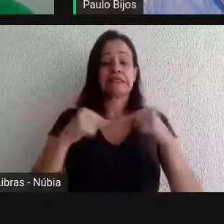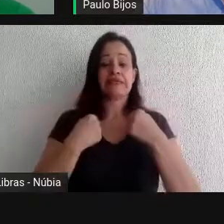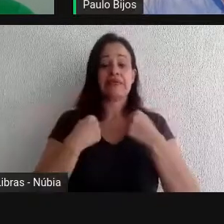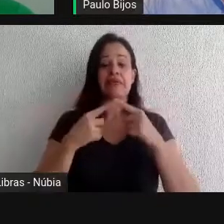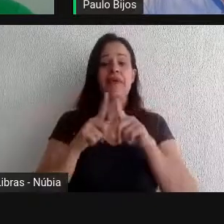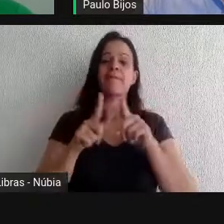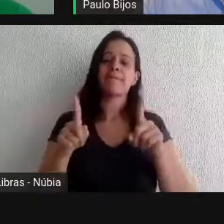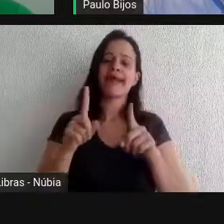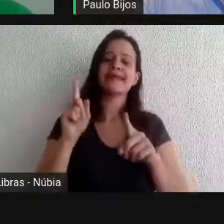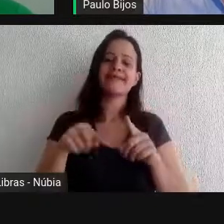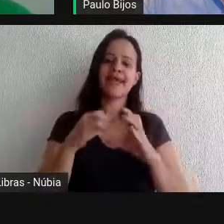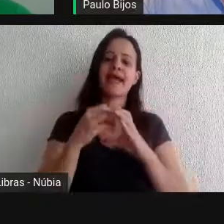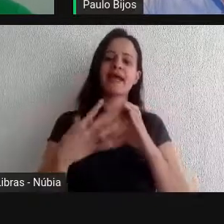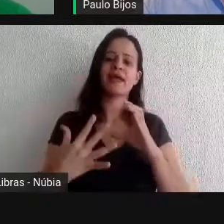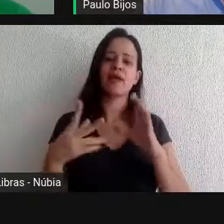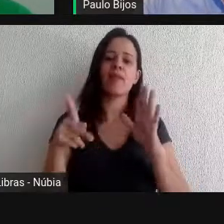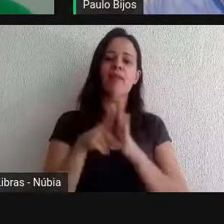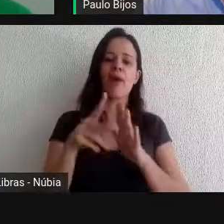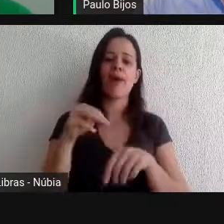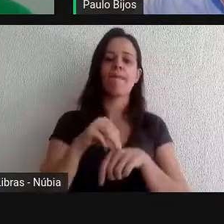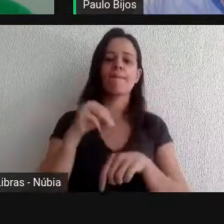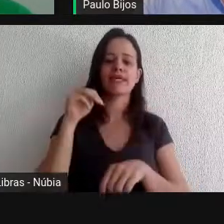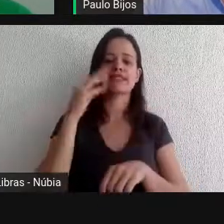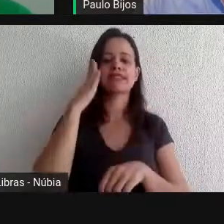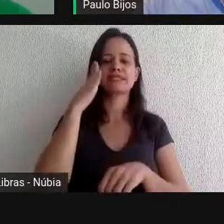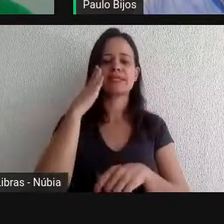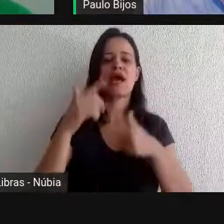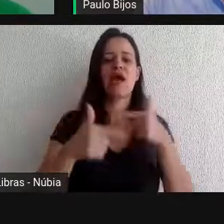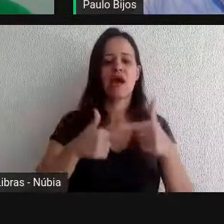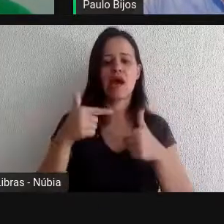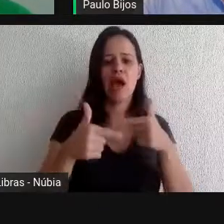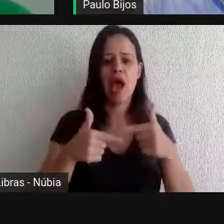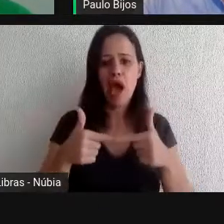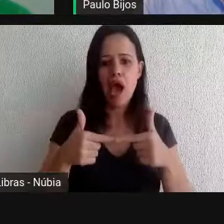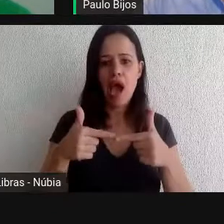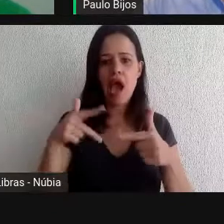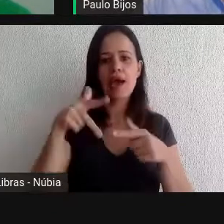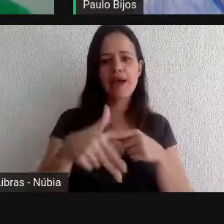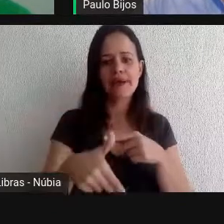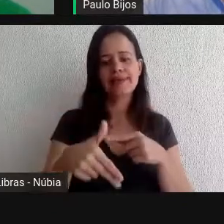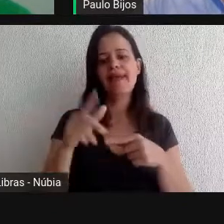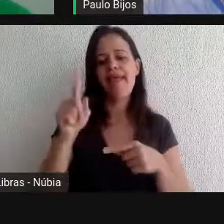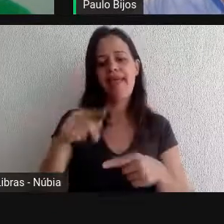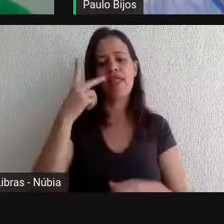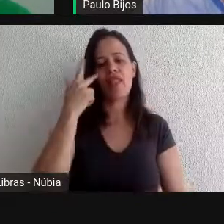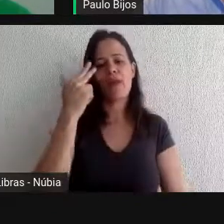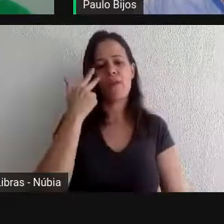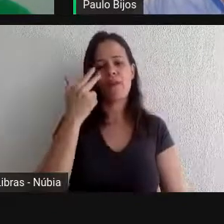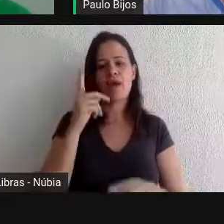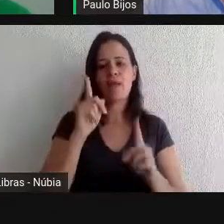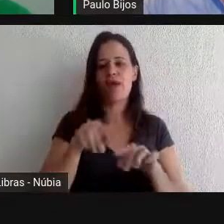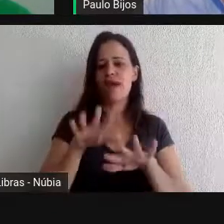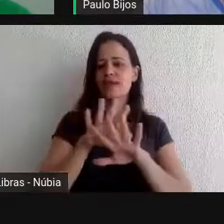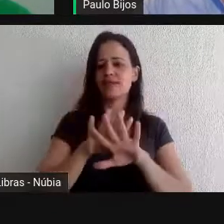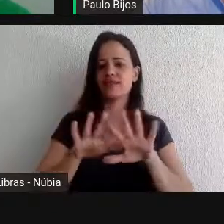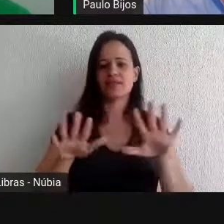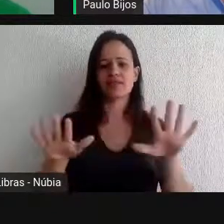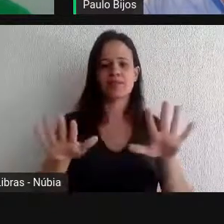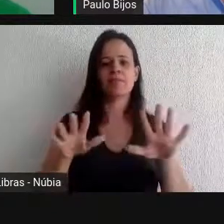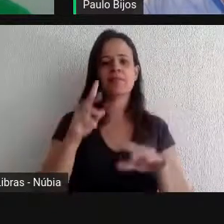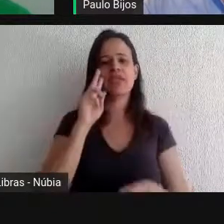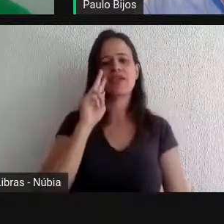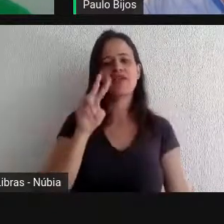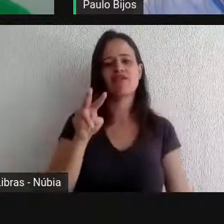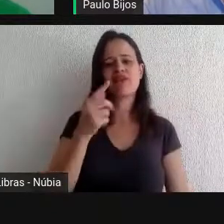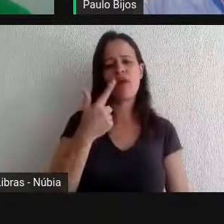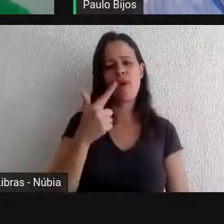desafiador, mas é uma característica do mestrado profissional, porque se a gente quer, de fato, contribuir com o debate, é com o carro andando mesmo. Aí